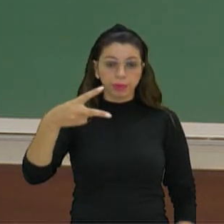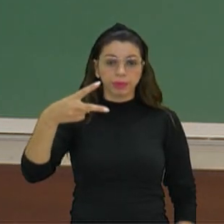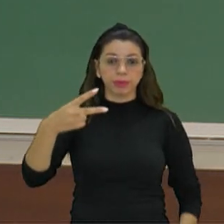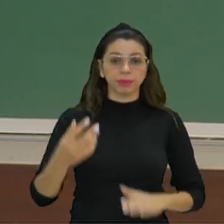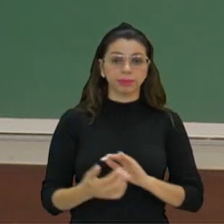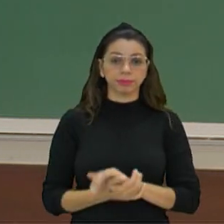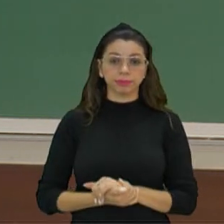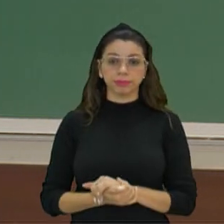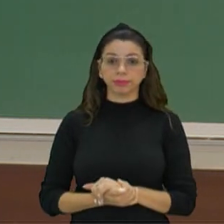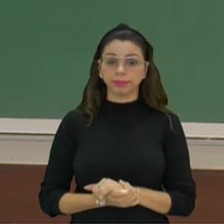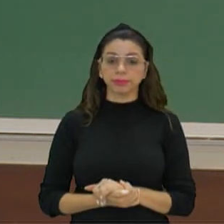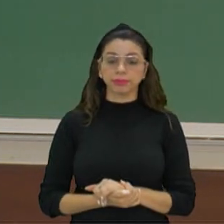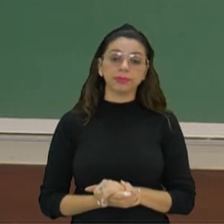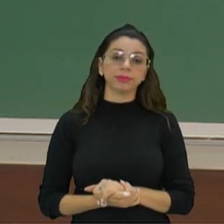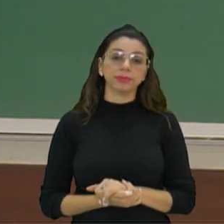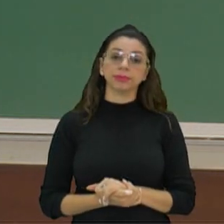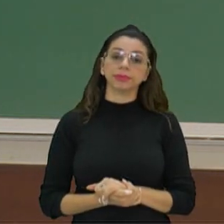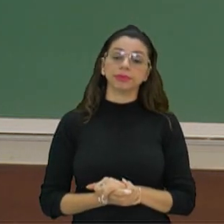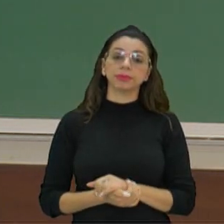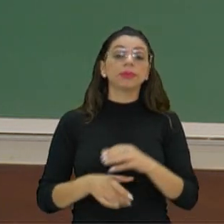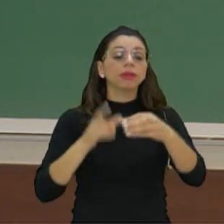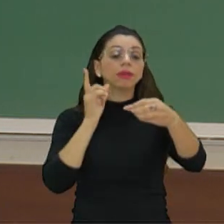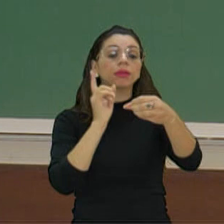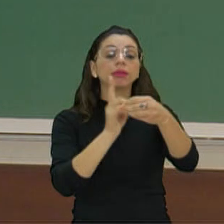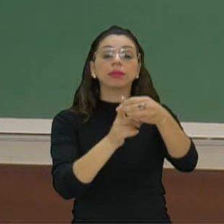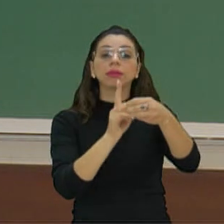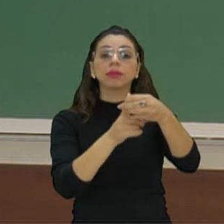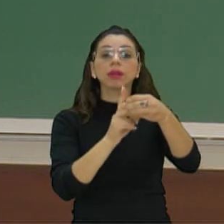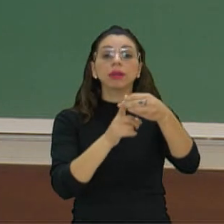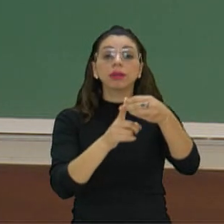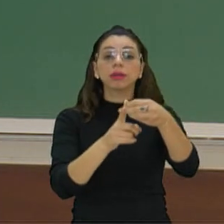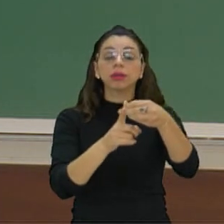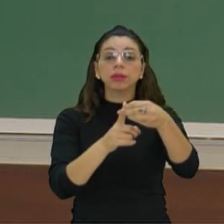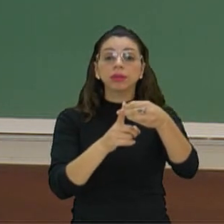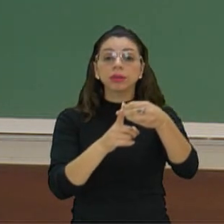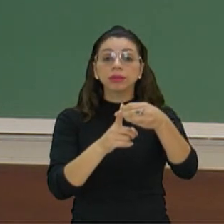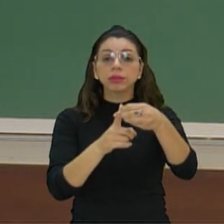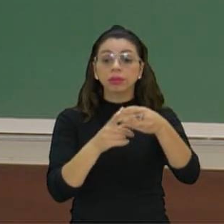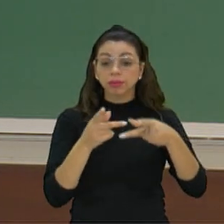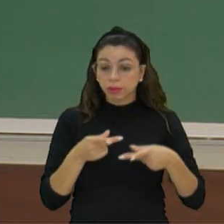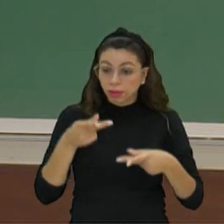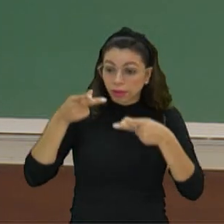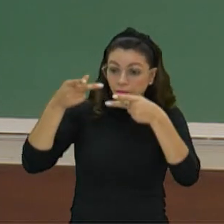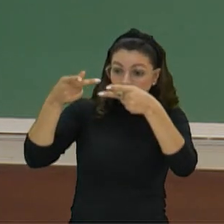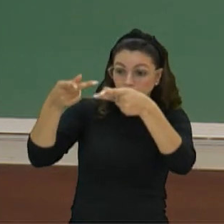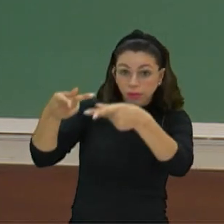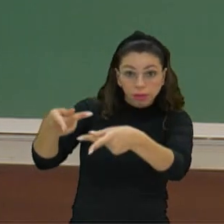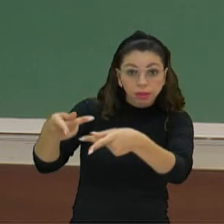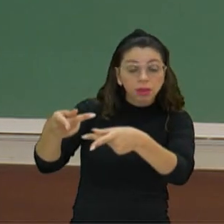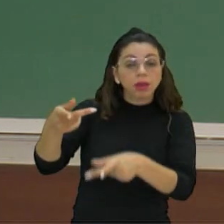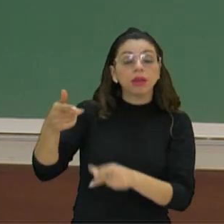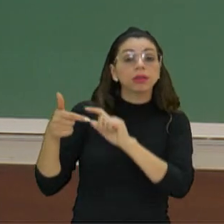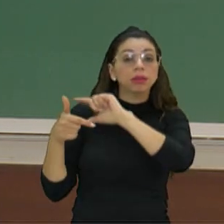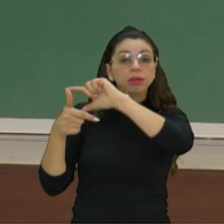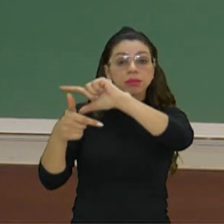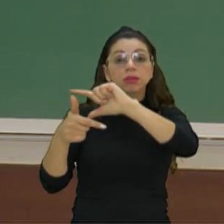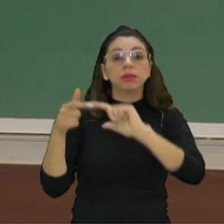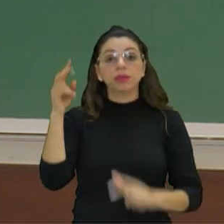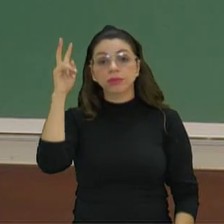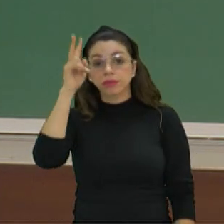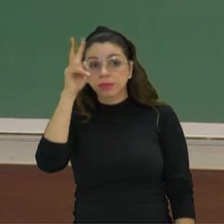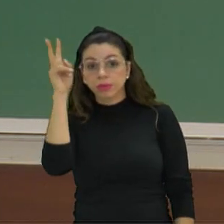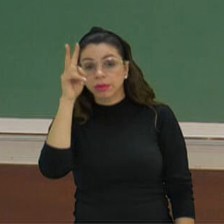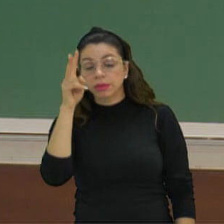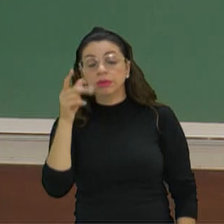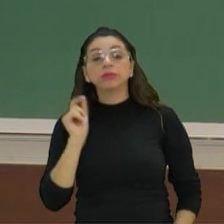you like to visit? Qual cidade histórica que você gostaria de visitar? A tua resposta começa assim, ó. I'd like